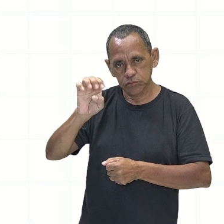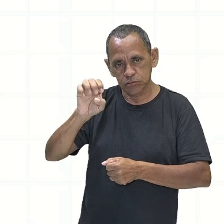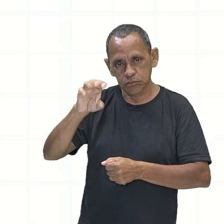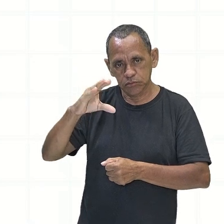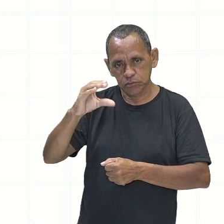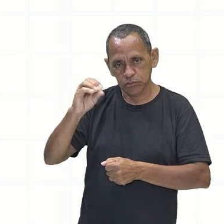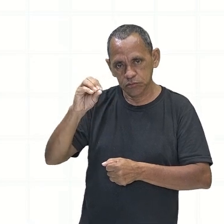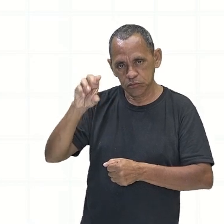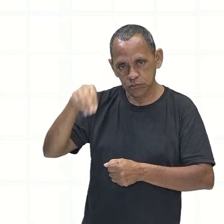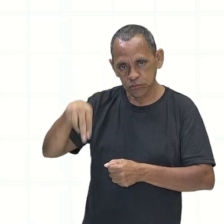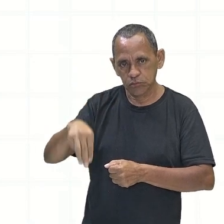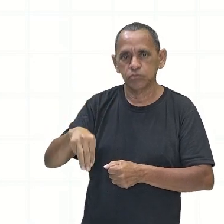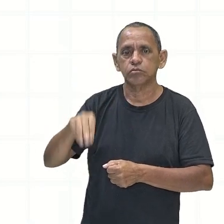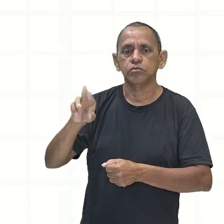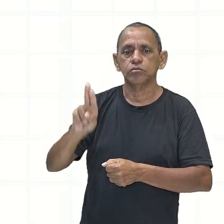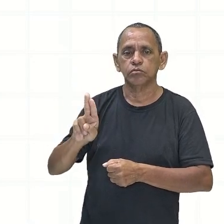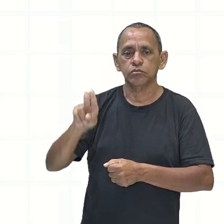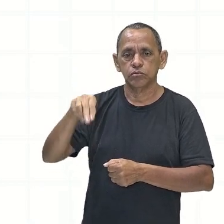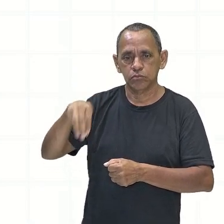Não muda.